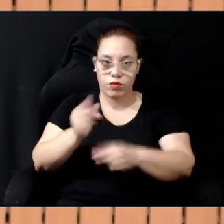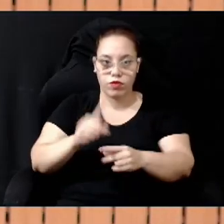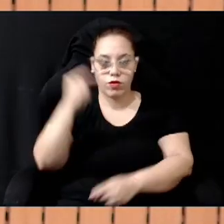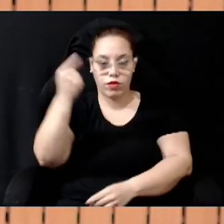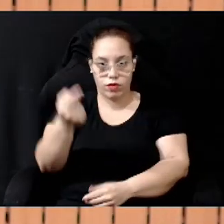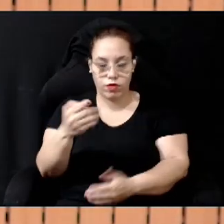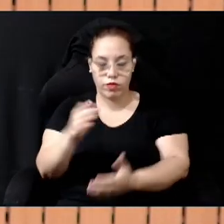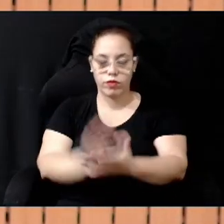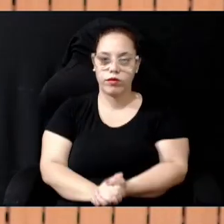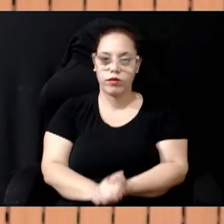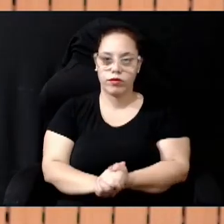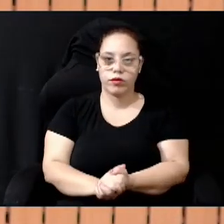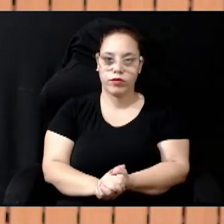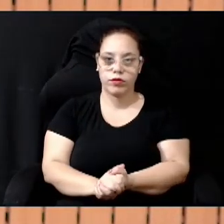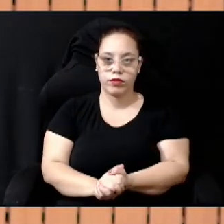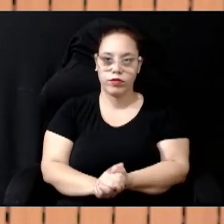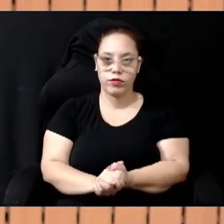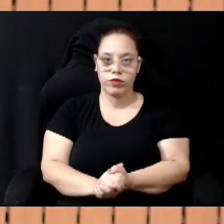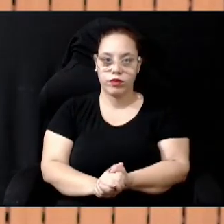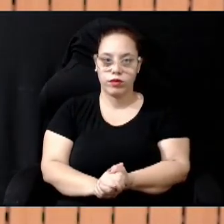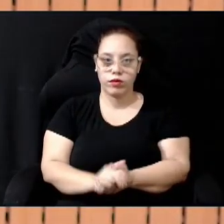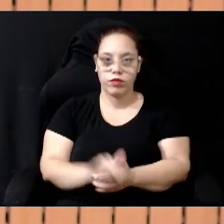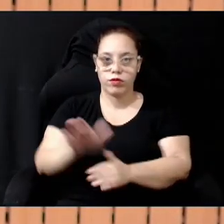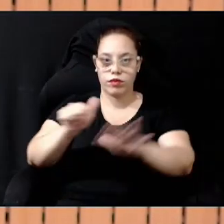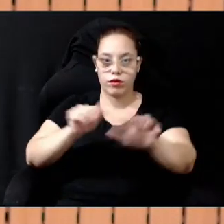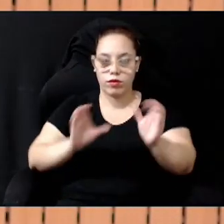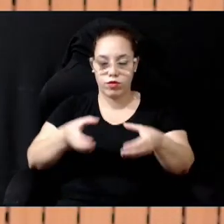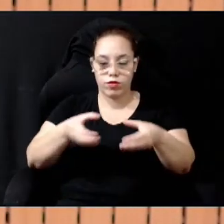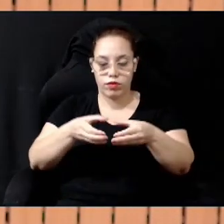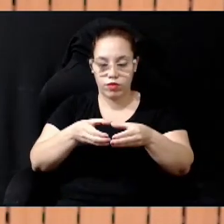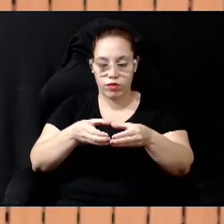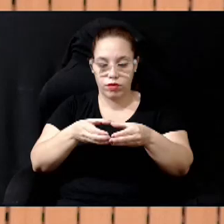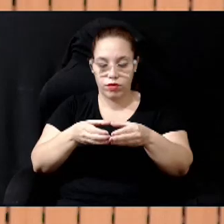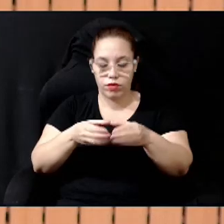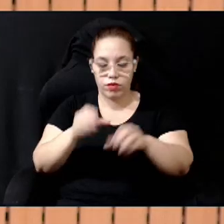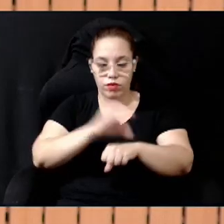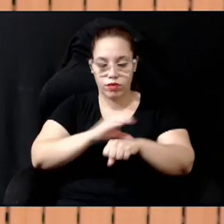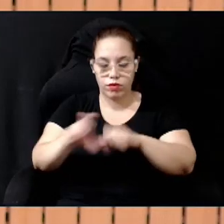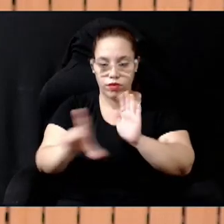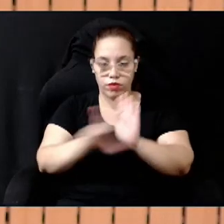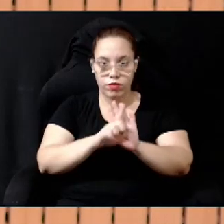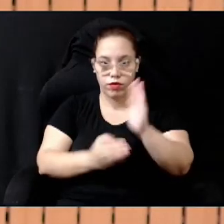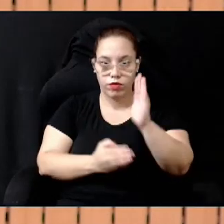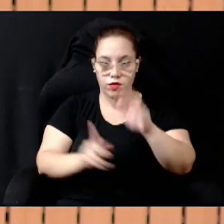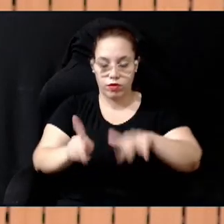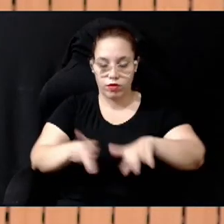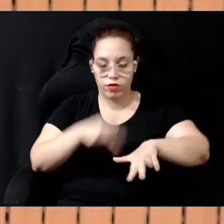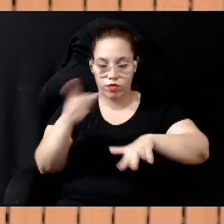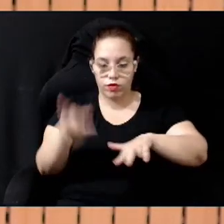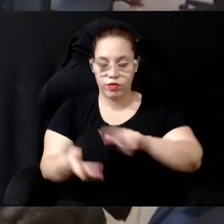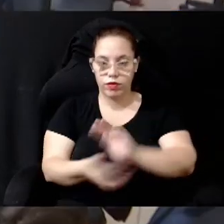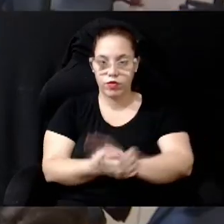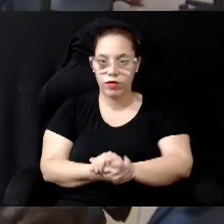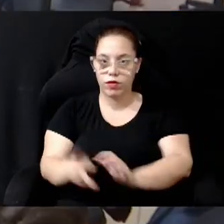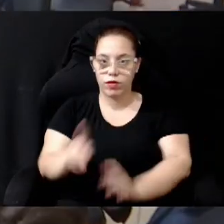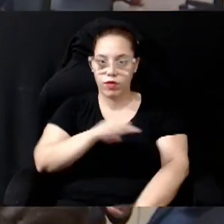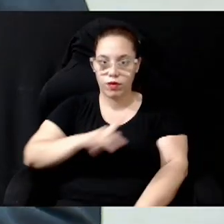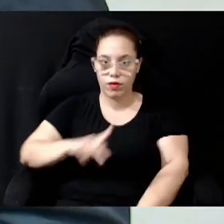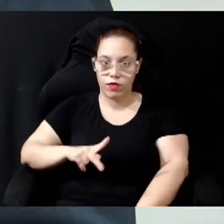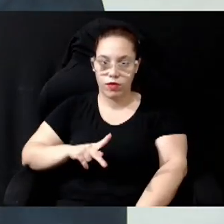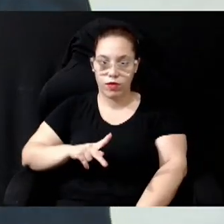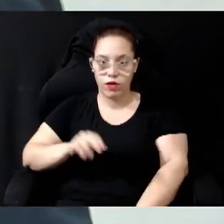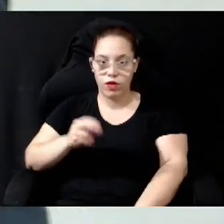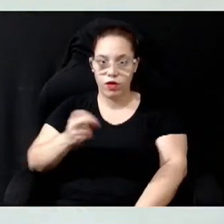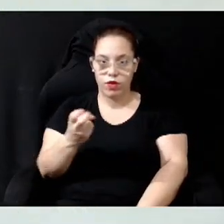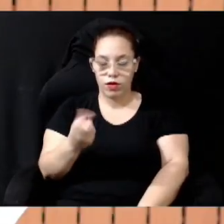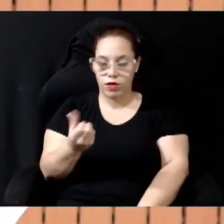providências. Convoco a Comissão de Constituição e Legalidade para exarar parecer. Senhor presidente, a comissão solicita até 10